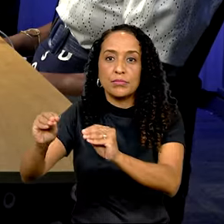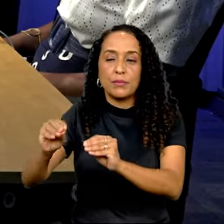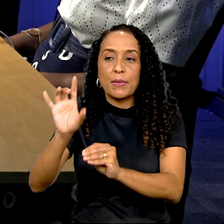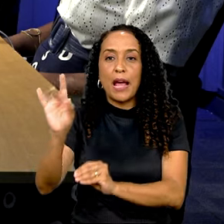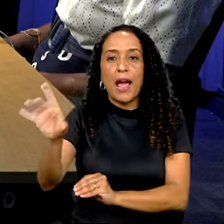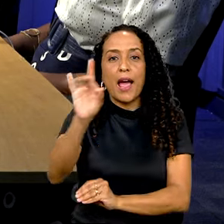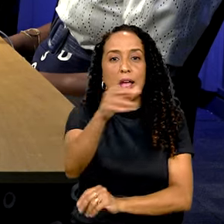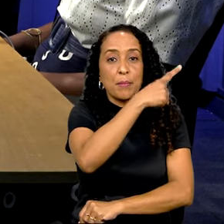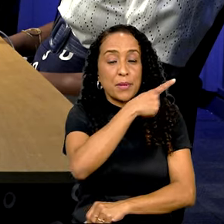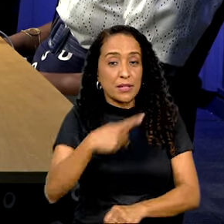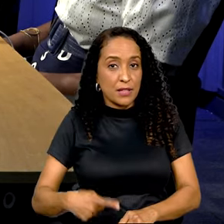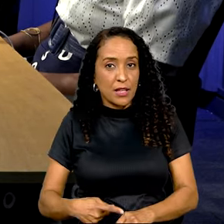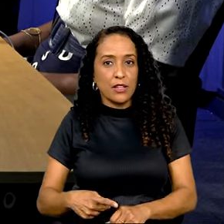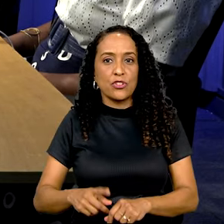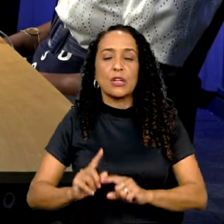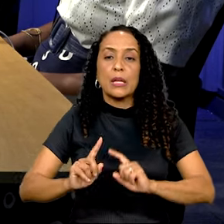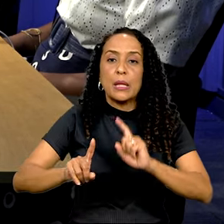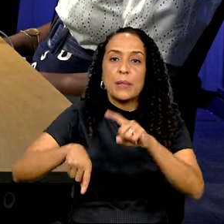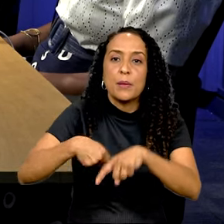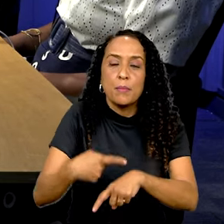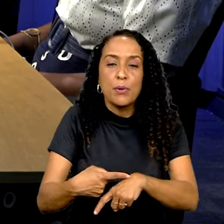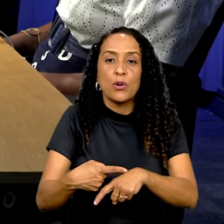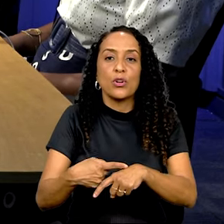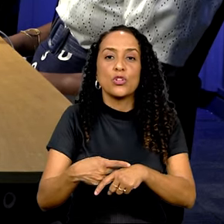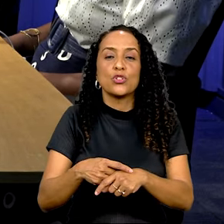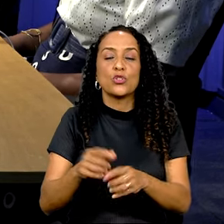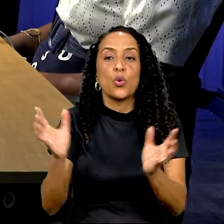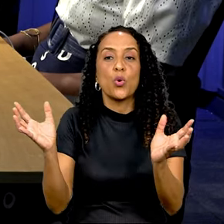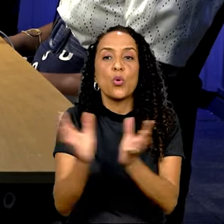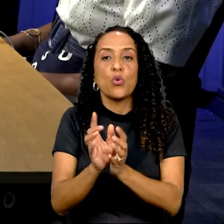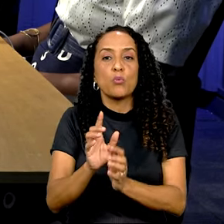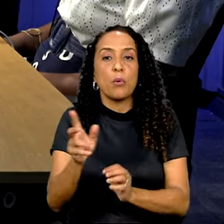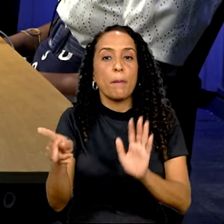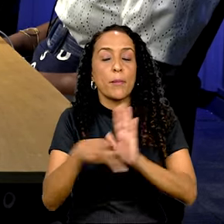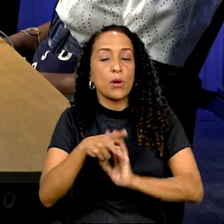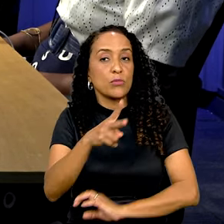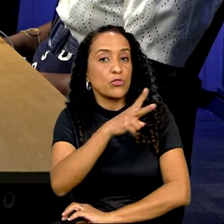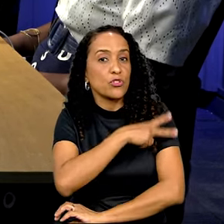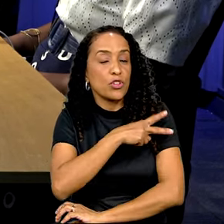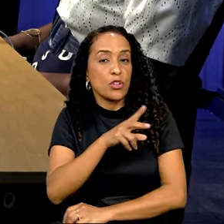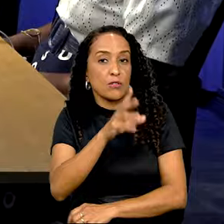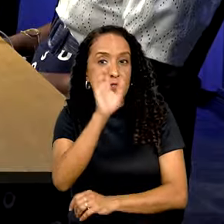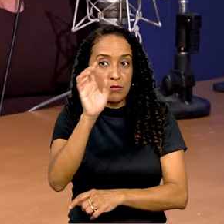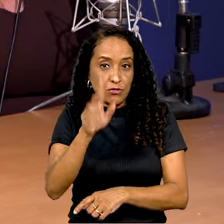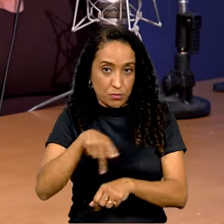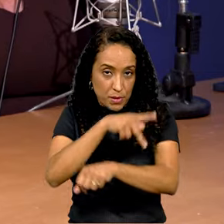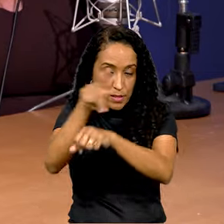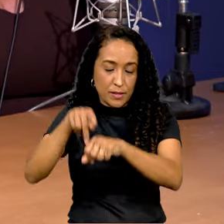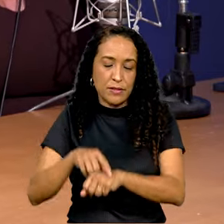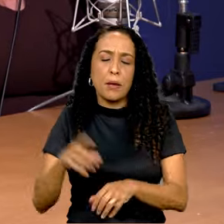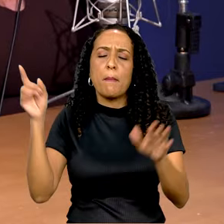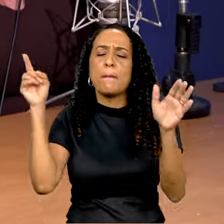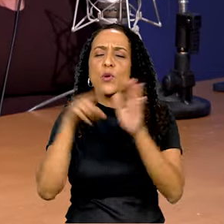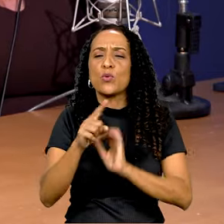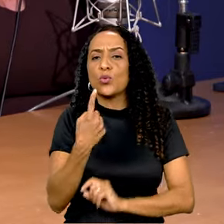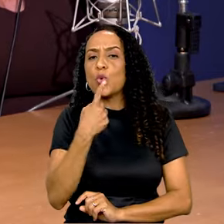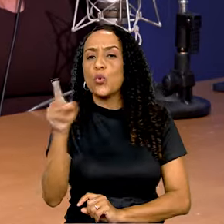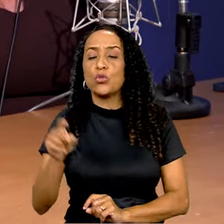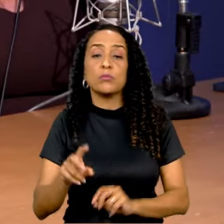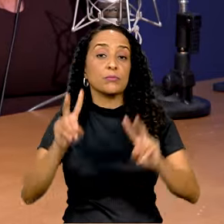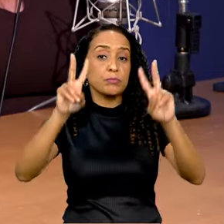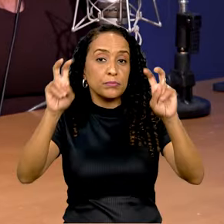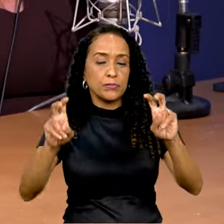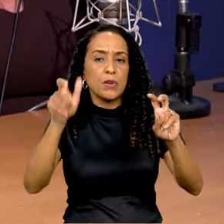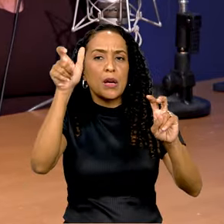os chefes de estado no período subsequente que é da cúpula dos chefes de estado pergunto para vocês como última pergunta nesse